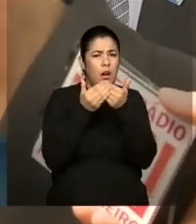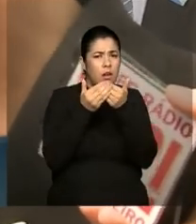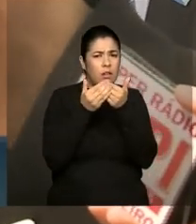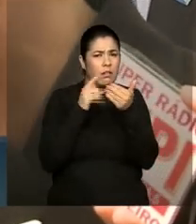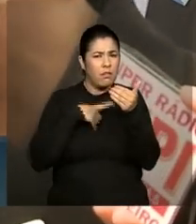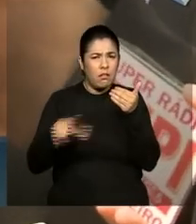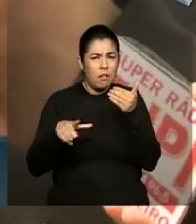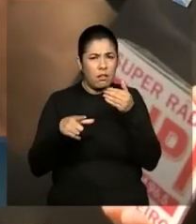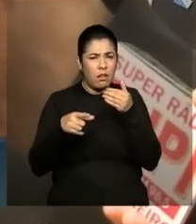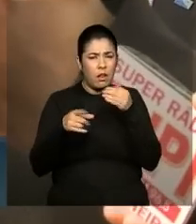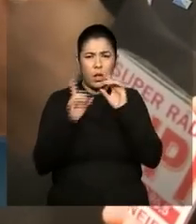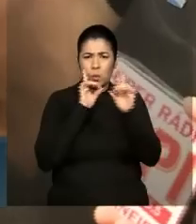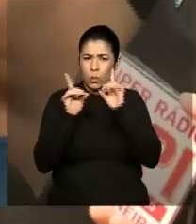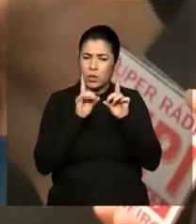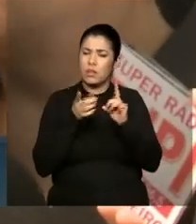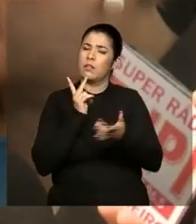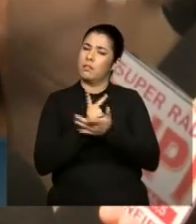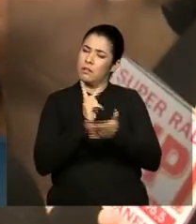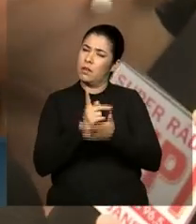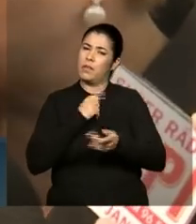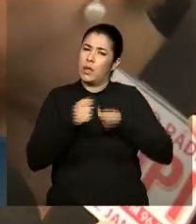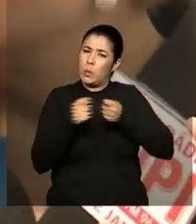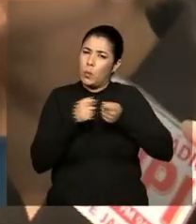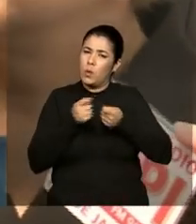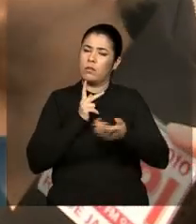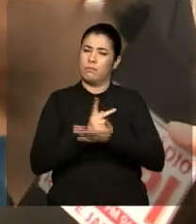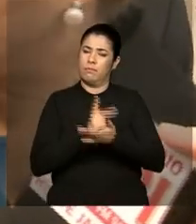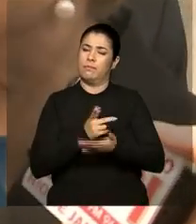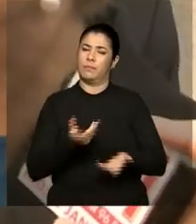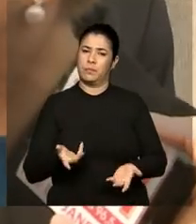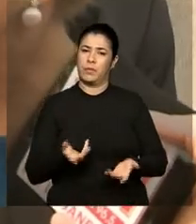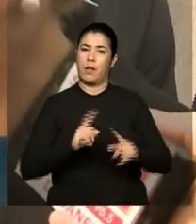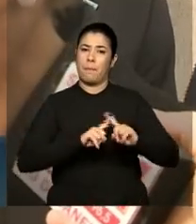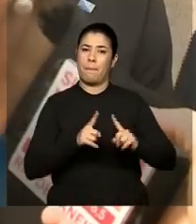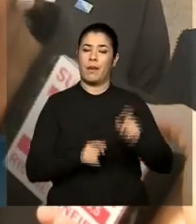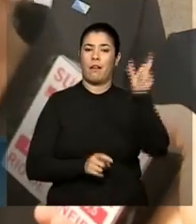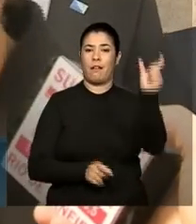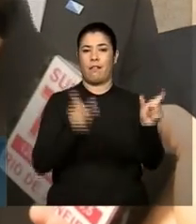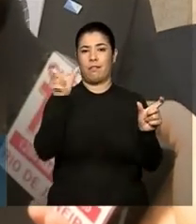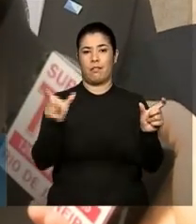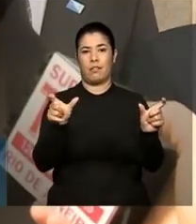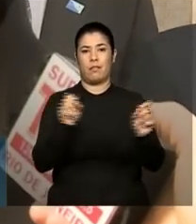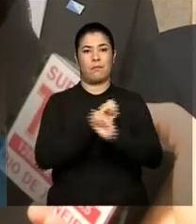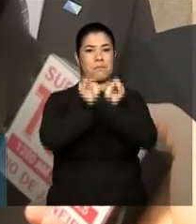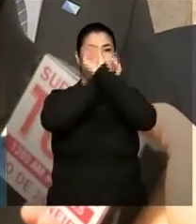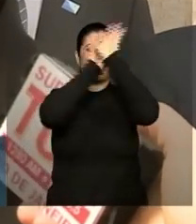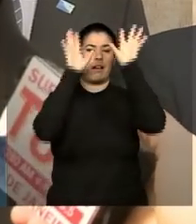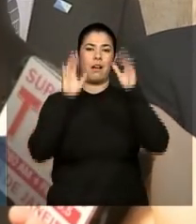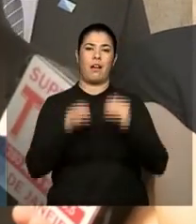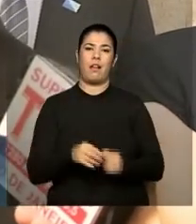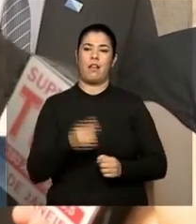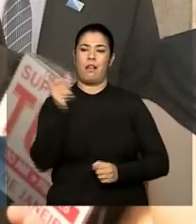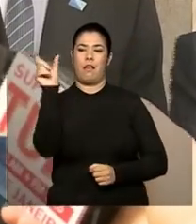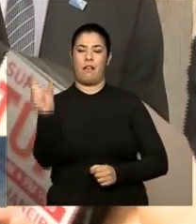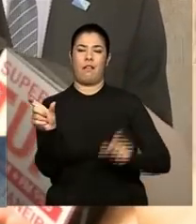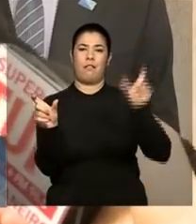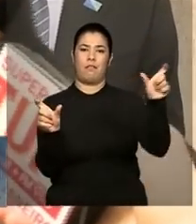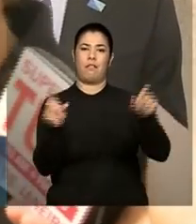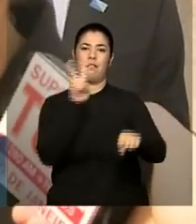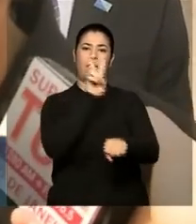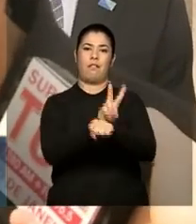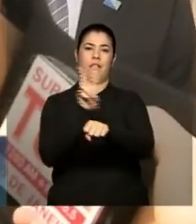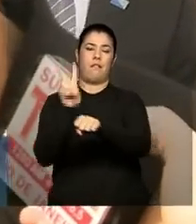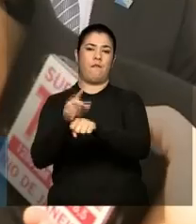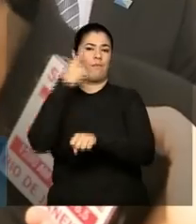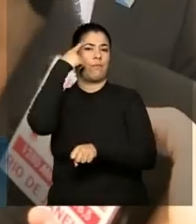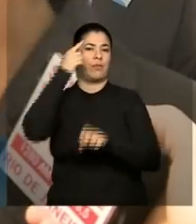há negociação. Sempre há negociação, mas também há posições claras. Eu acho que os lados têm de defender posições